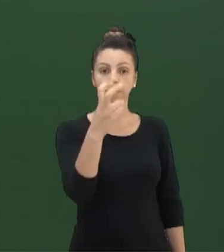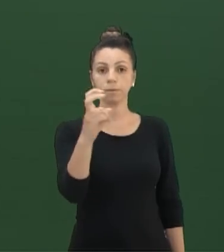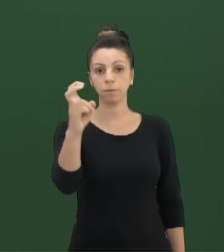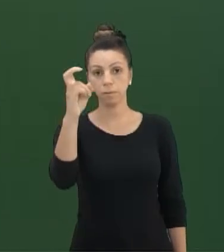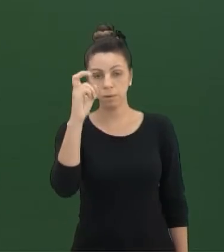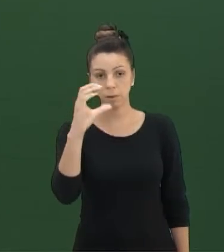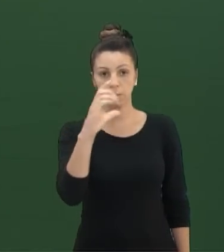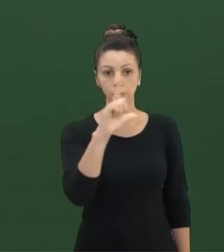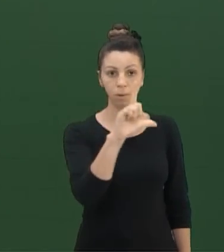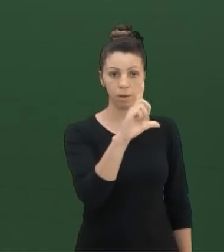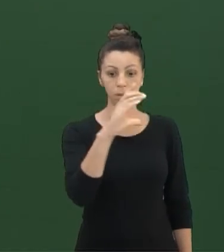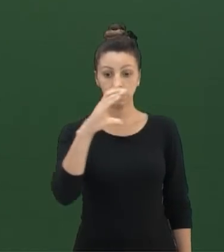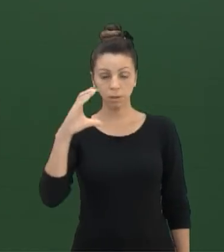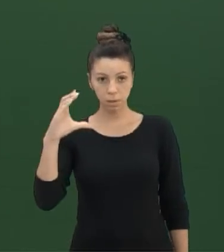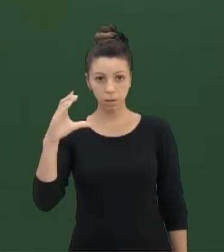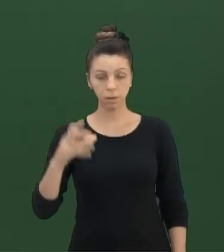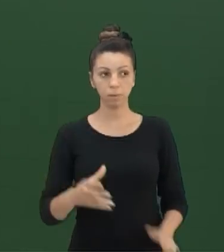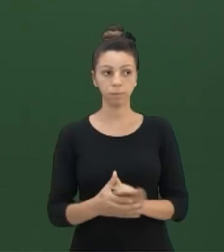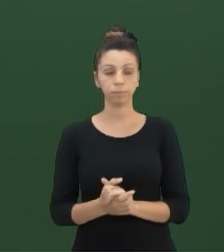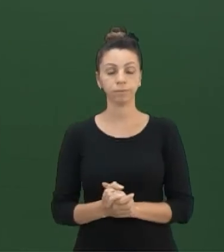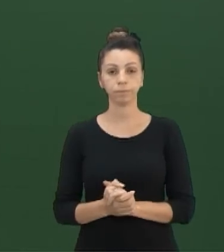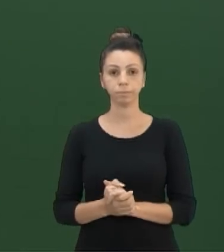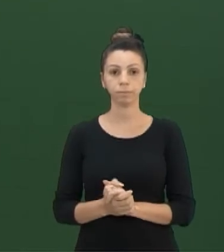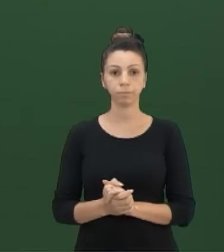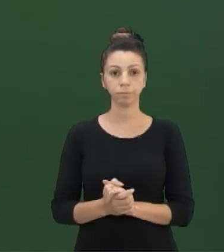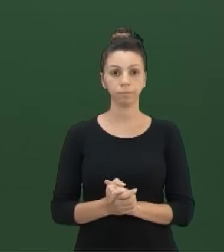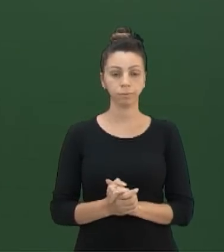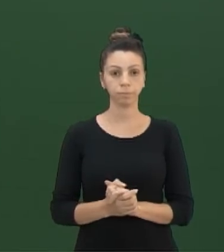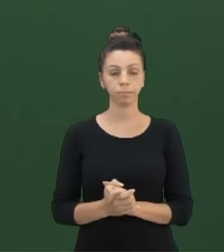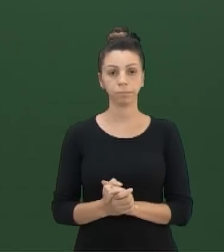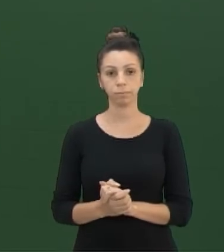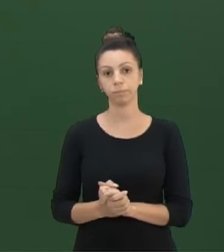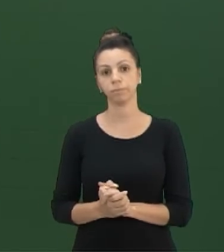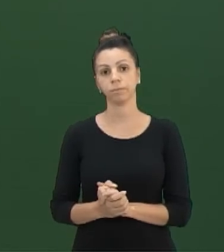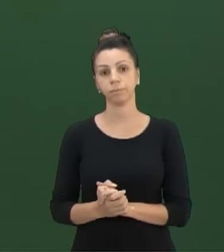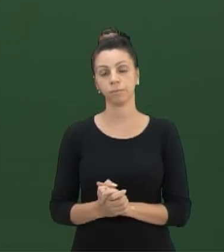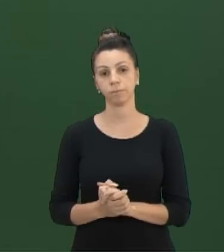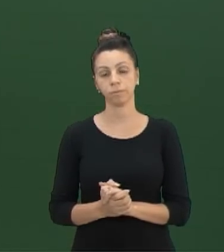que, primeiro, um lote colonial